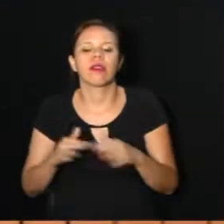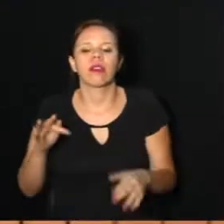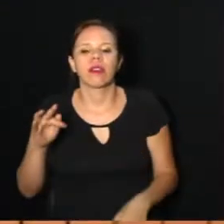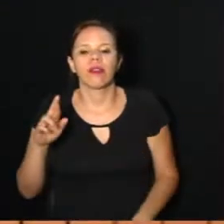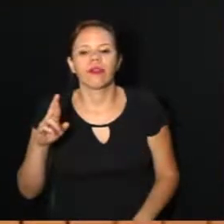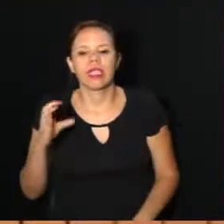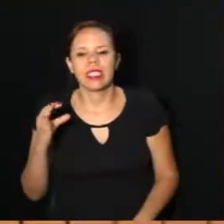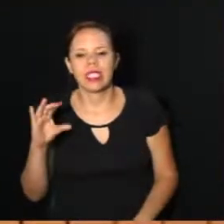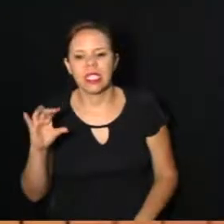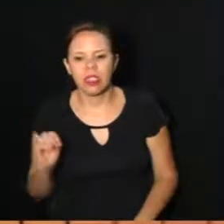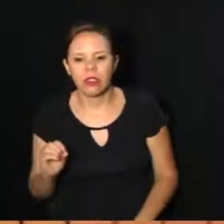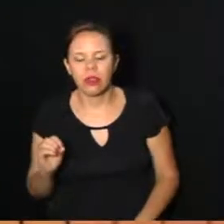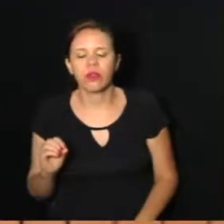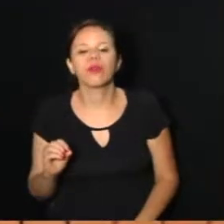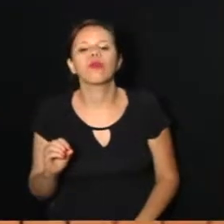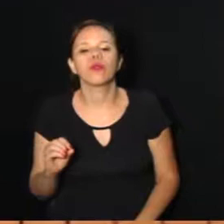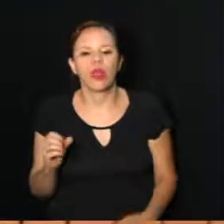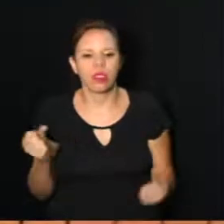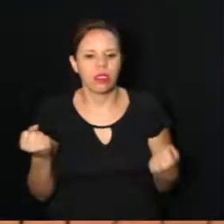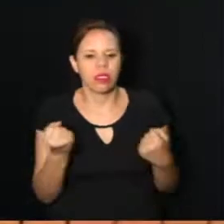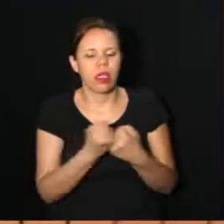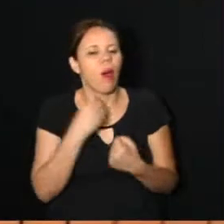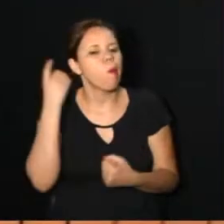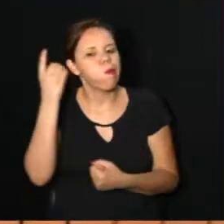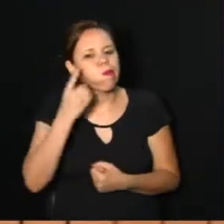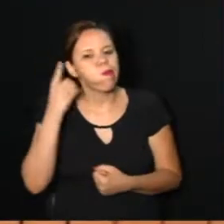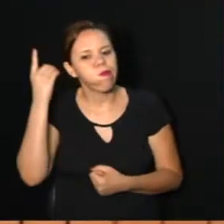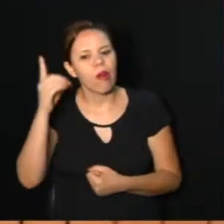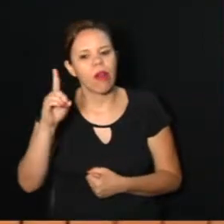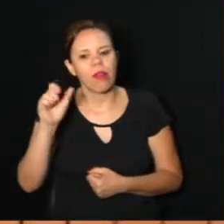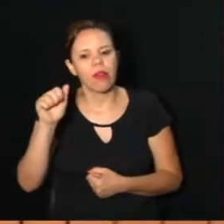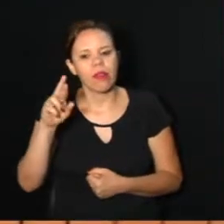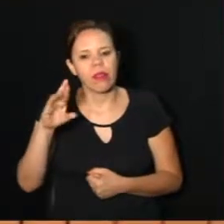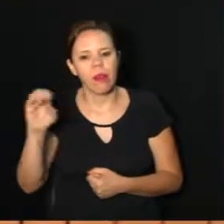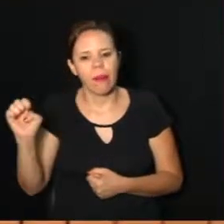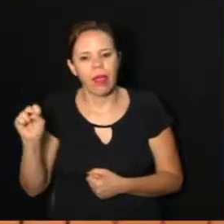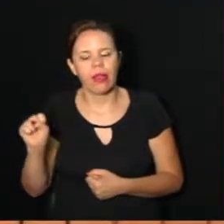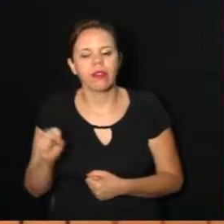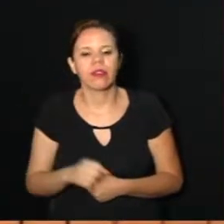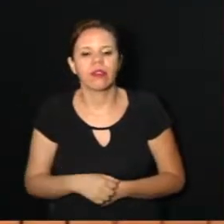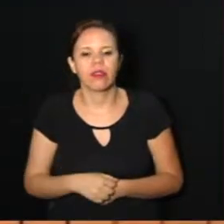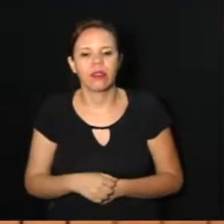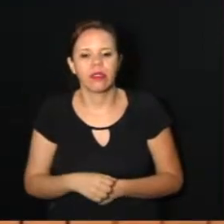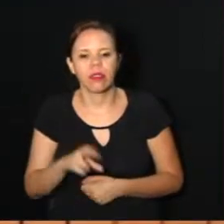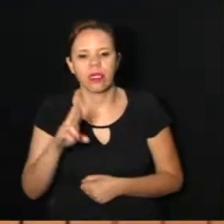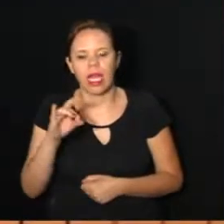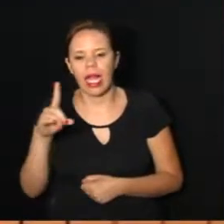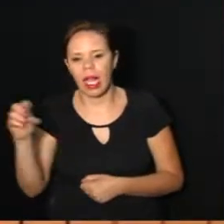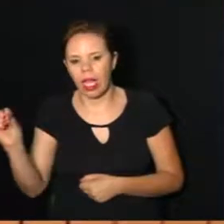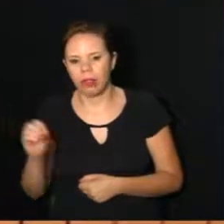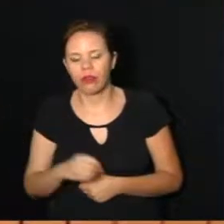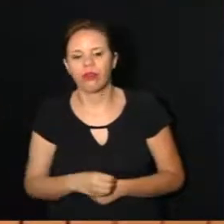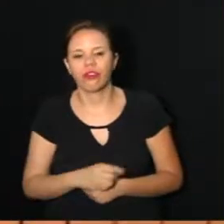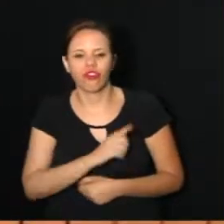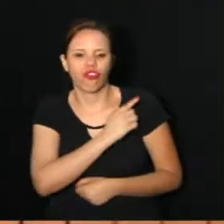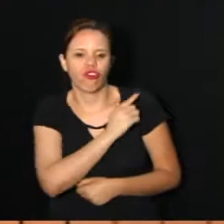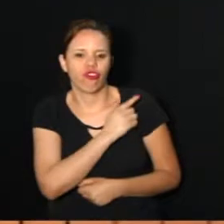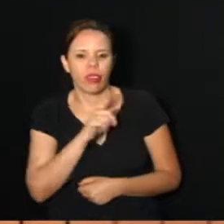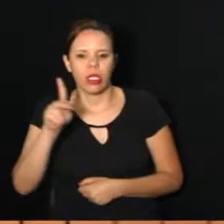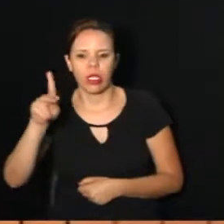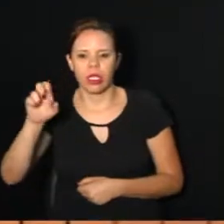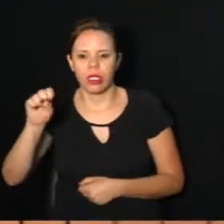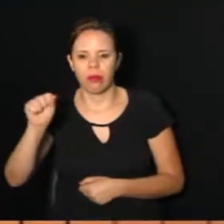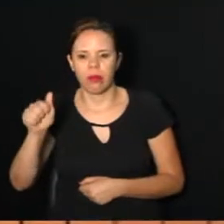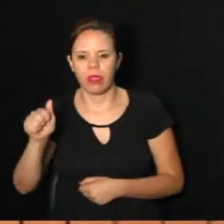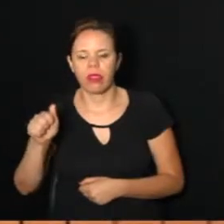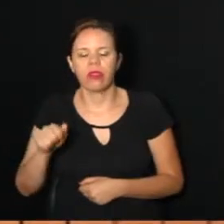Risse, assessor da deputada estadual Damares Moura, Ricardo Salim, gerente da PESA,